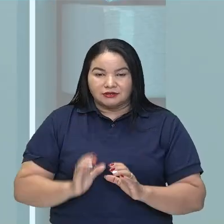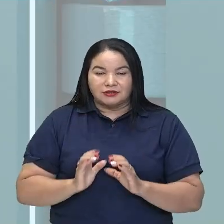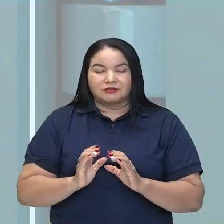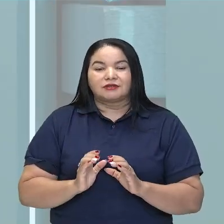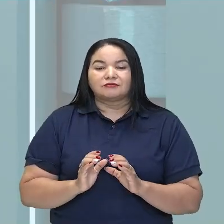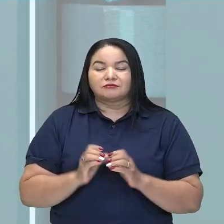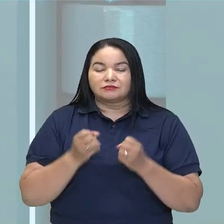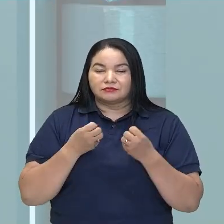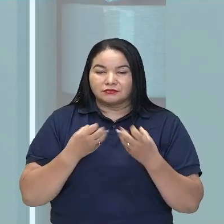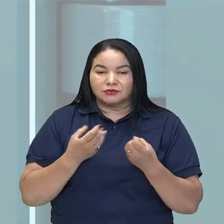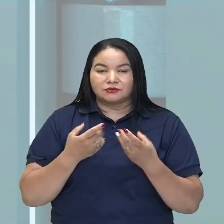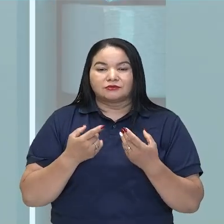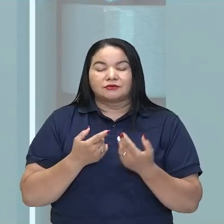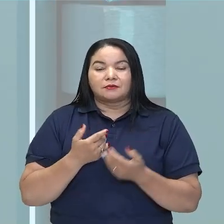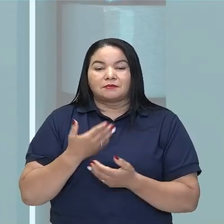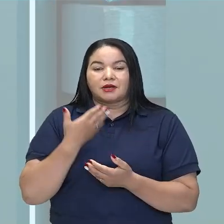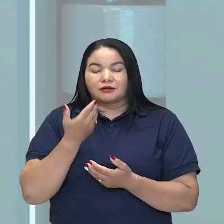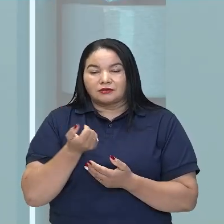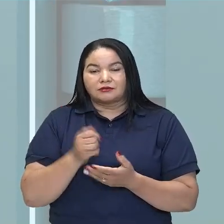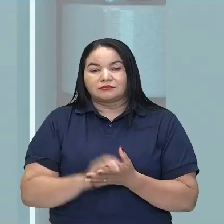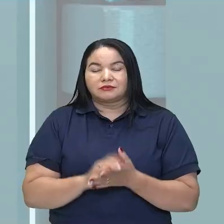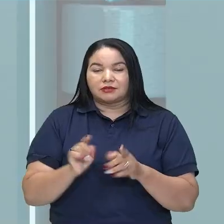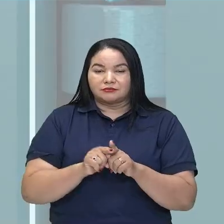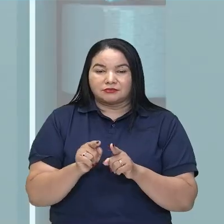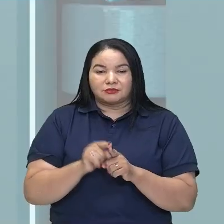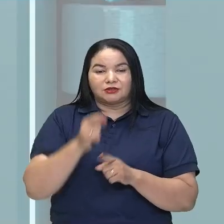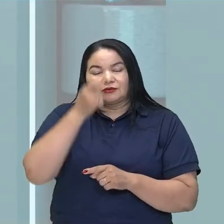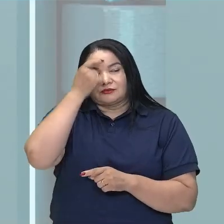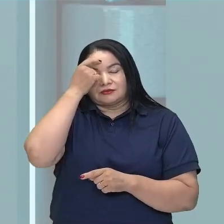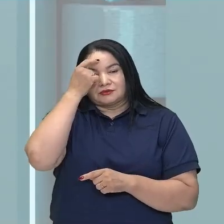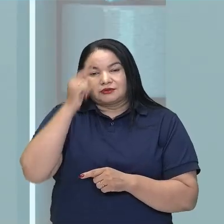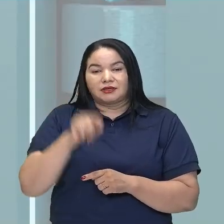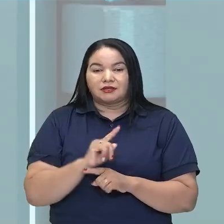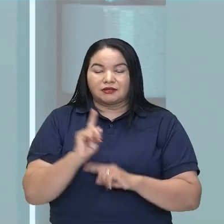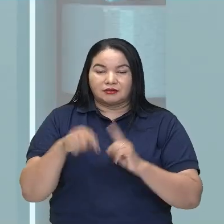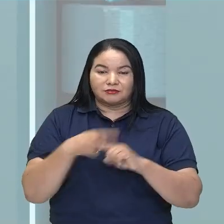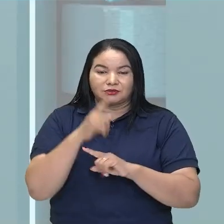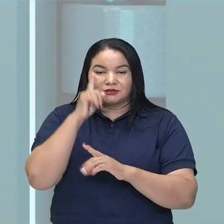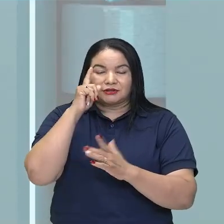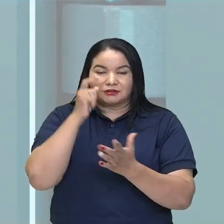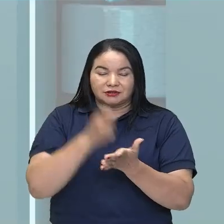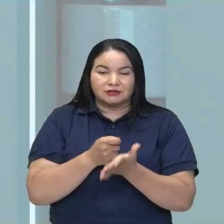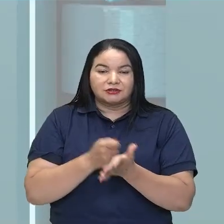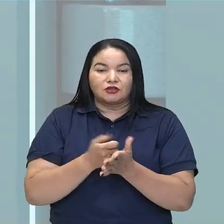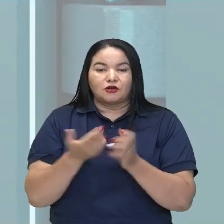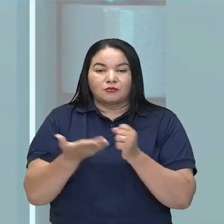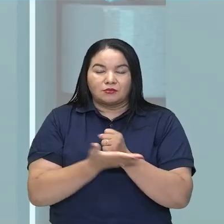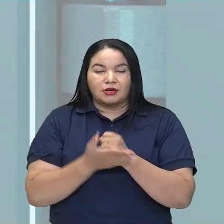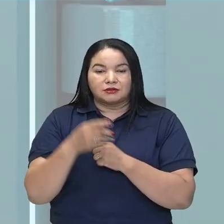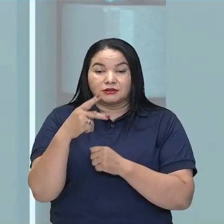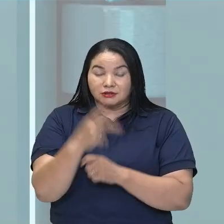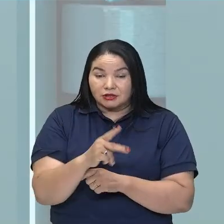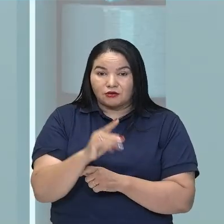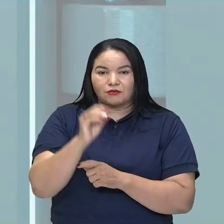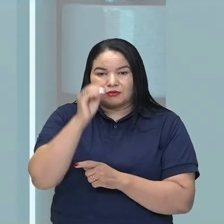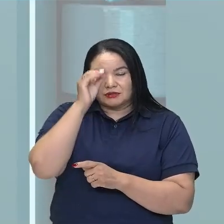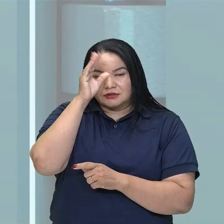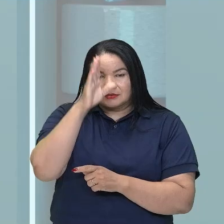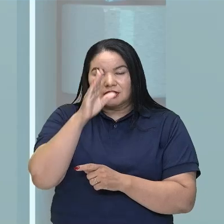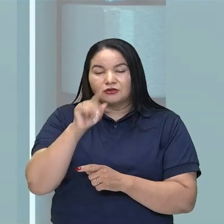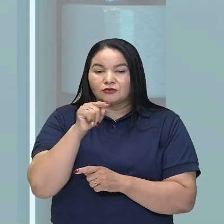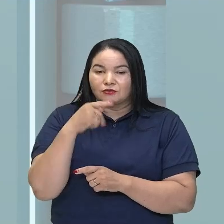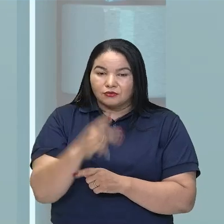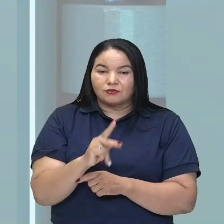pessoa melhor, ser consciente, tomar as suas próprias decisões com base nos seus conhecimentos, naquilo que você